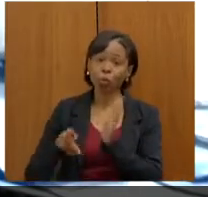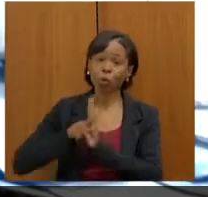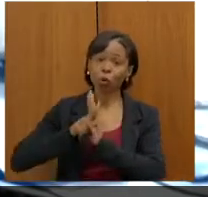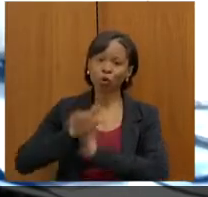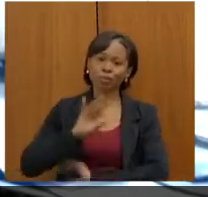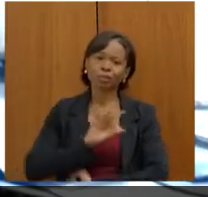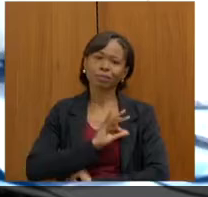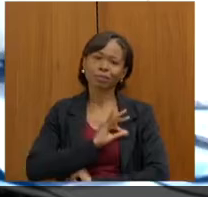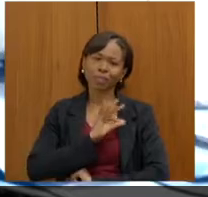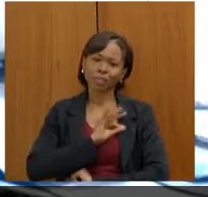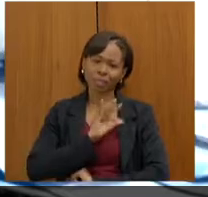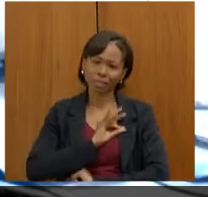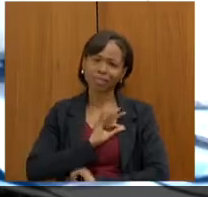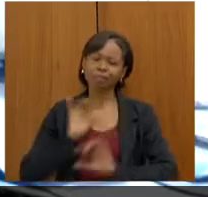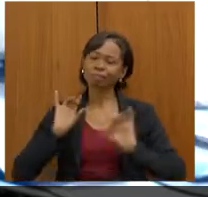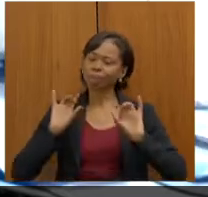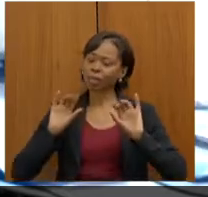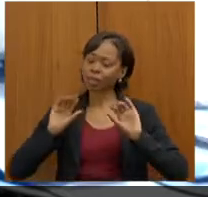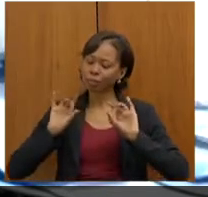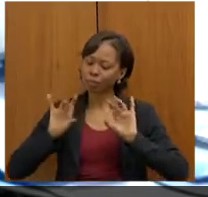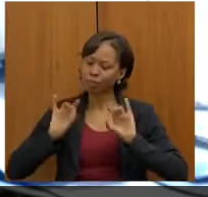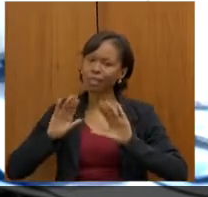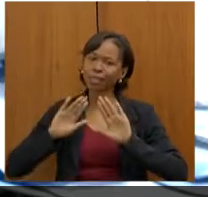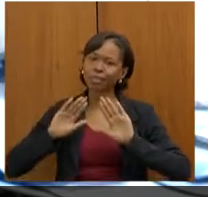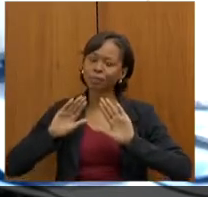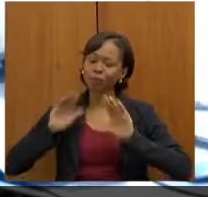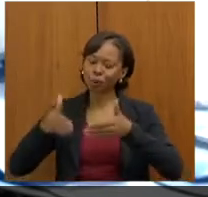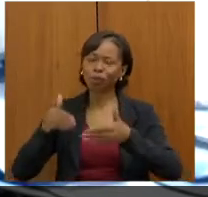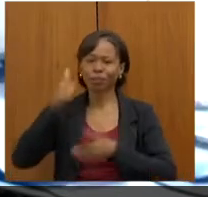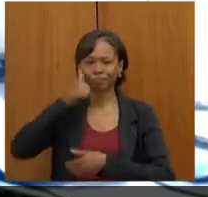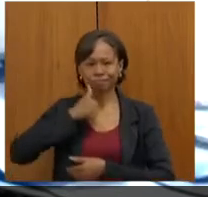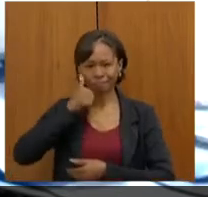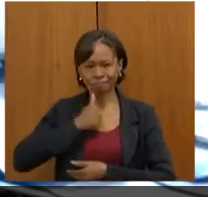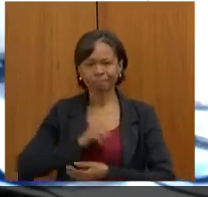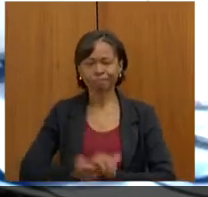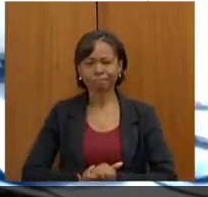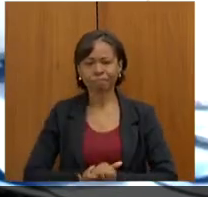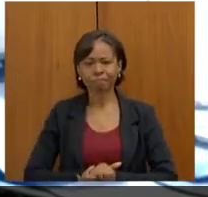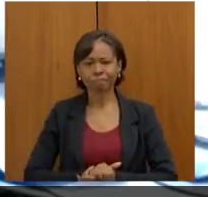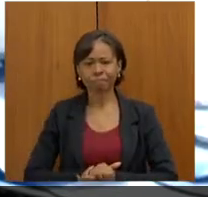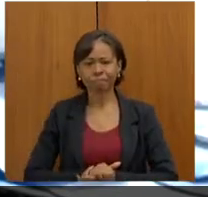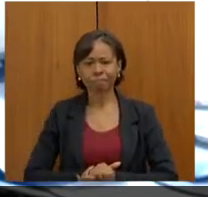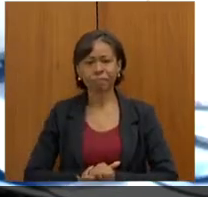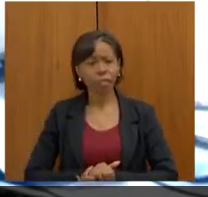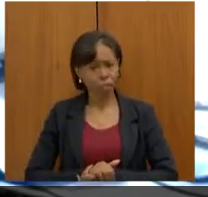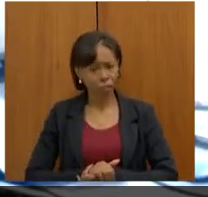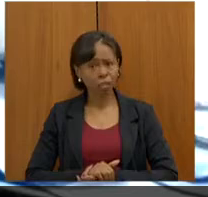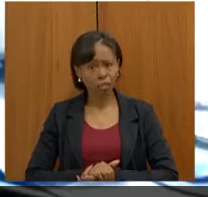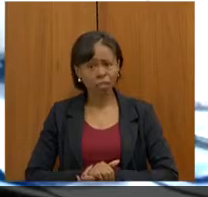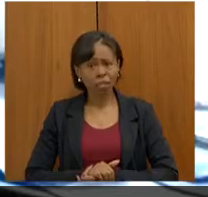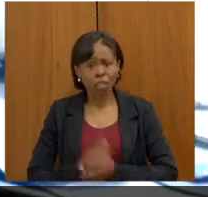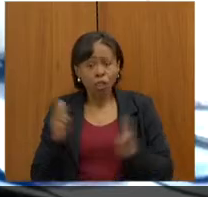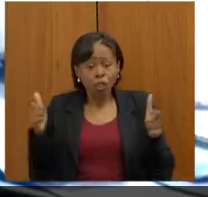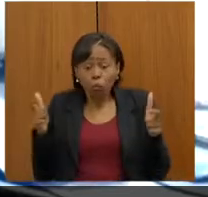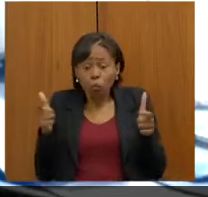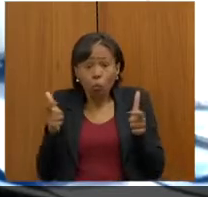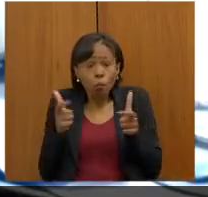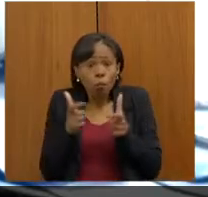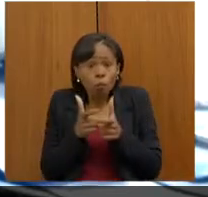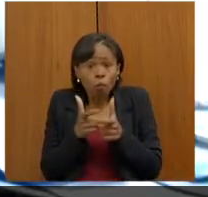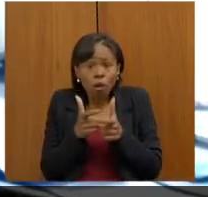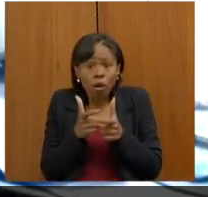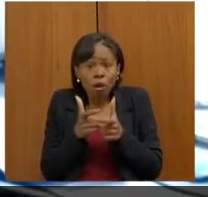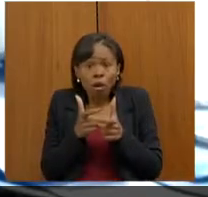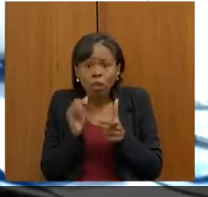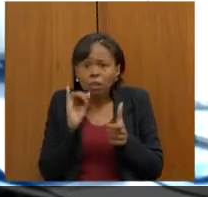tem para um atendimento especializado em termos de violência e ofensas números diminuíram é é isso aqui mas eu preciso